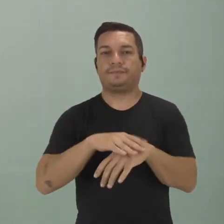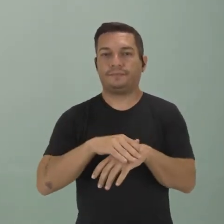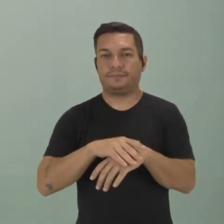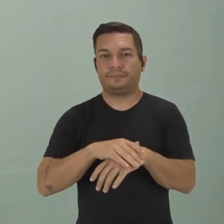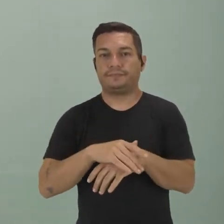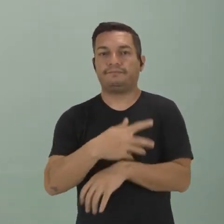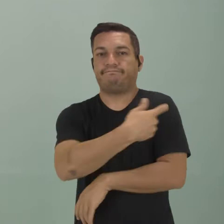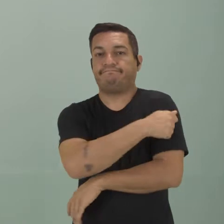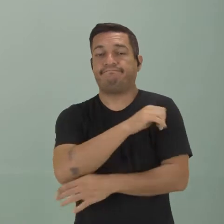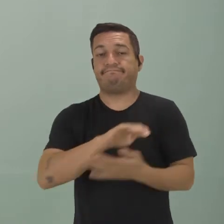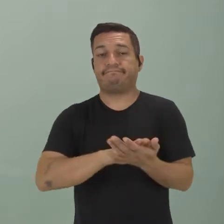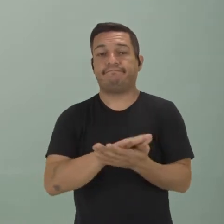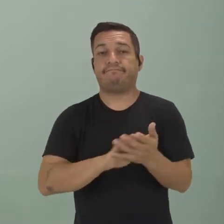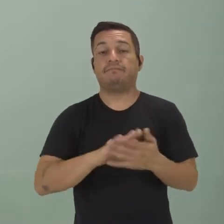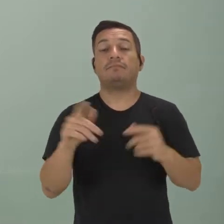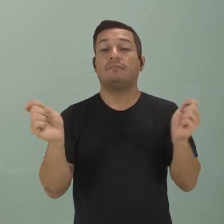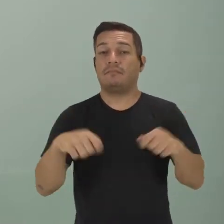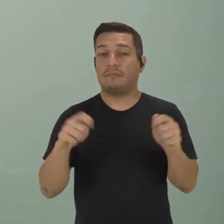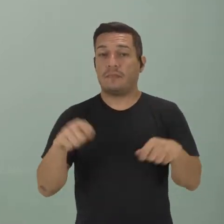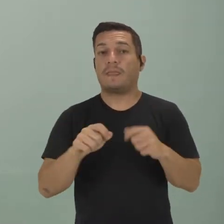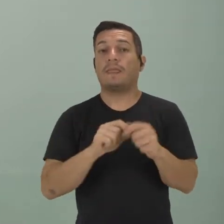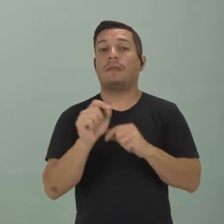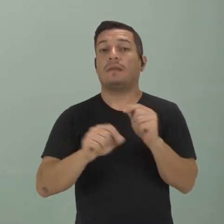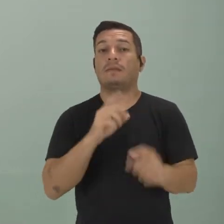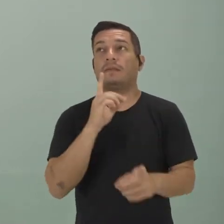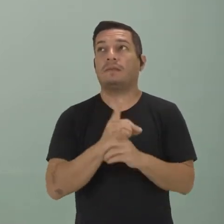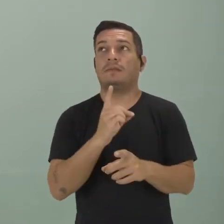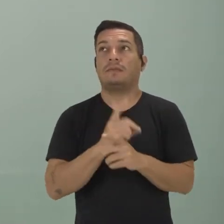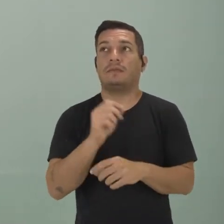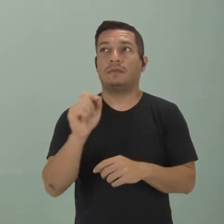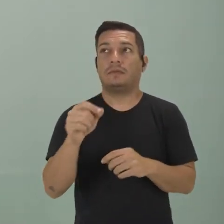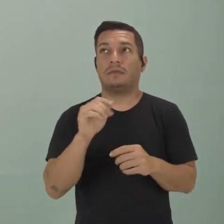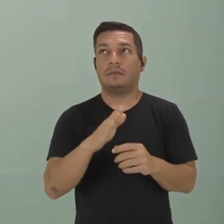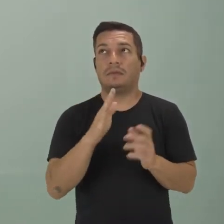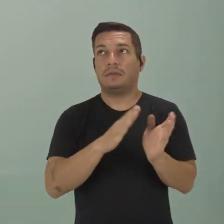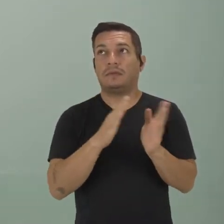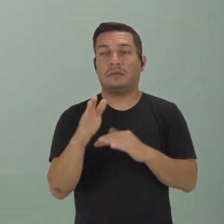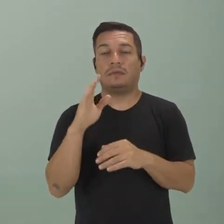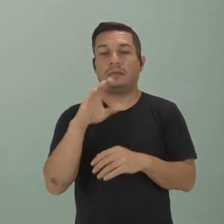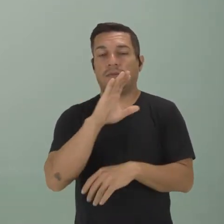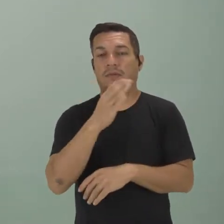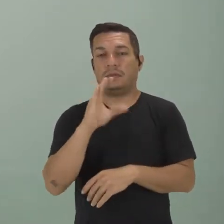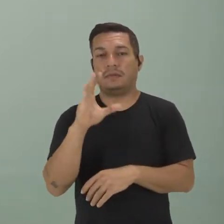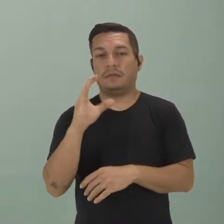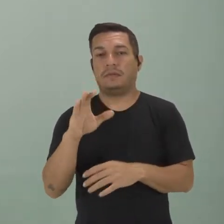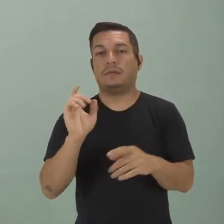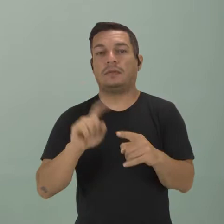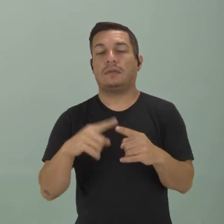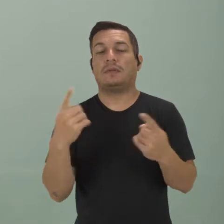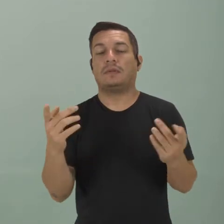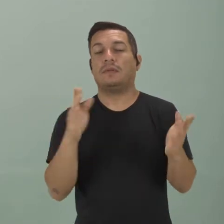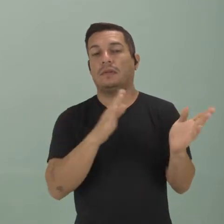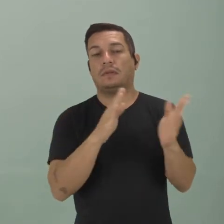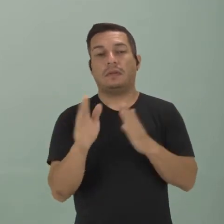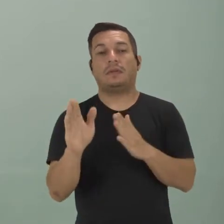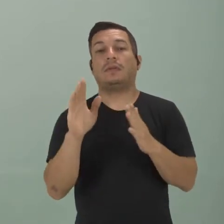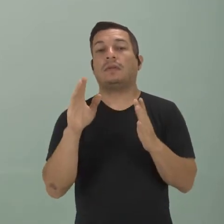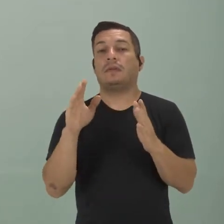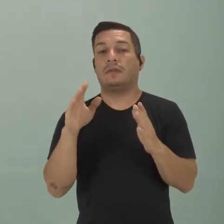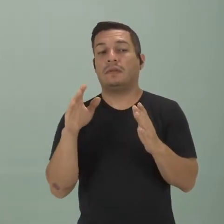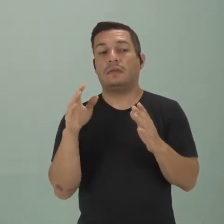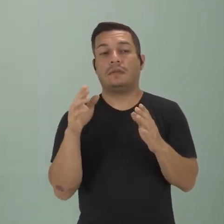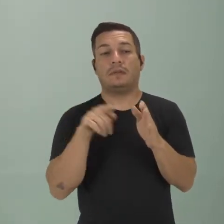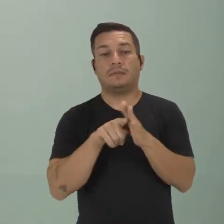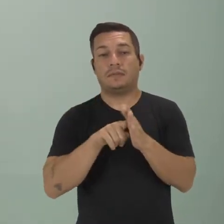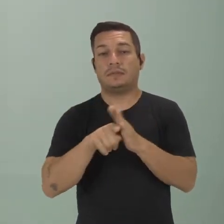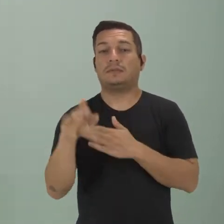doença, nenhuma vacina. E isso só vai ser possível ser encontrado através do método científico. Então é através do